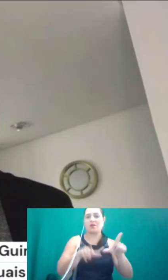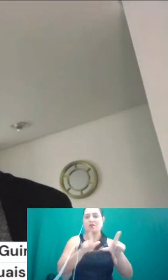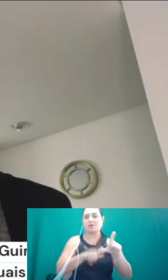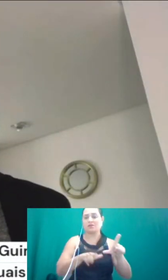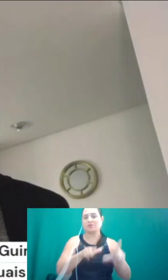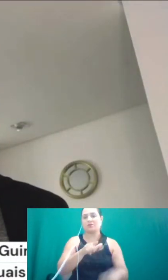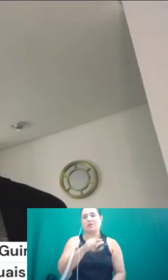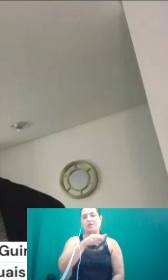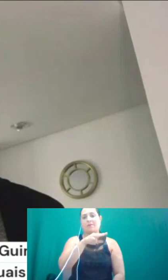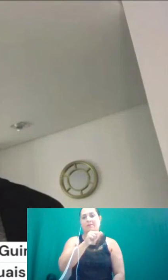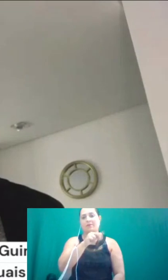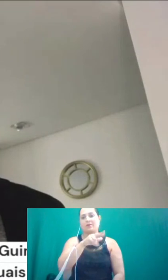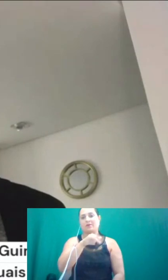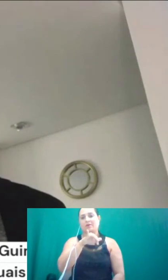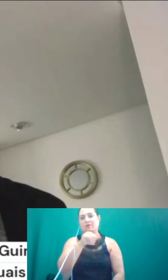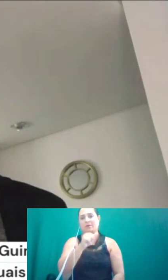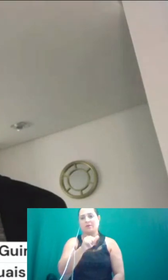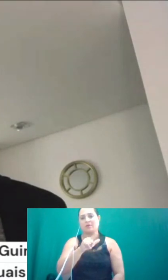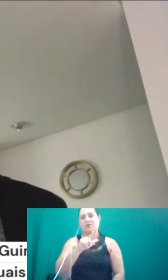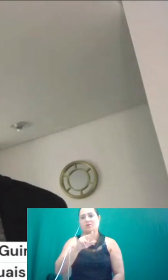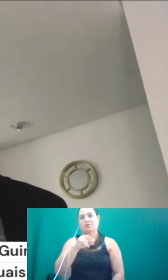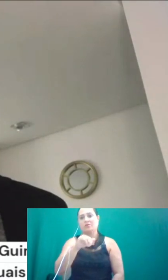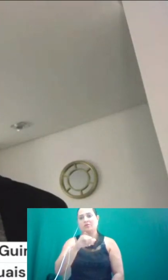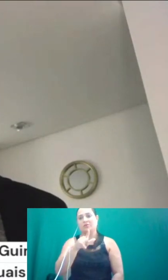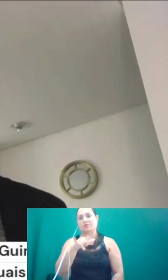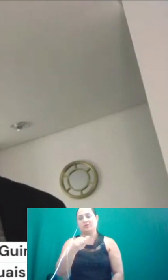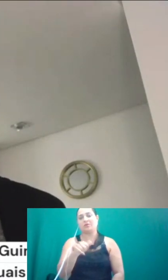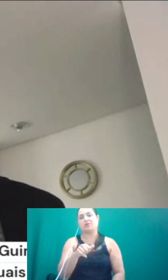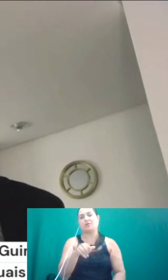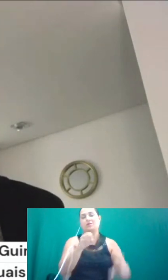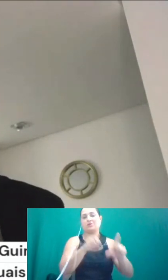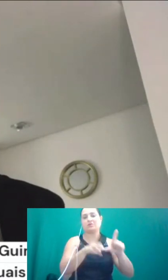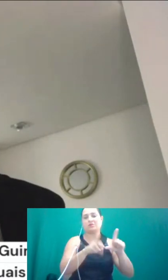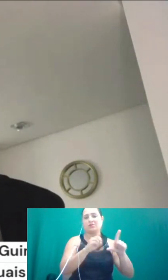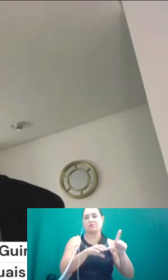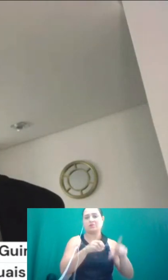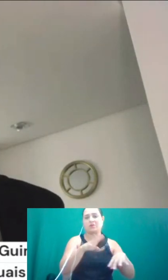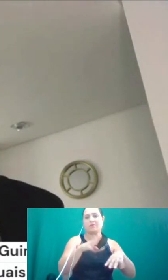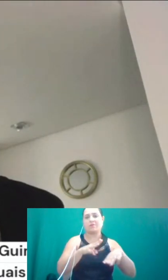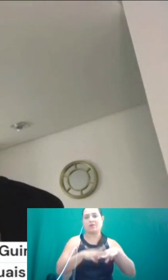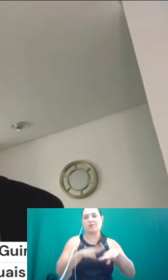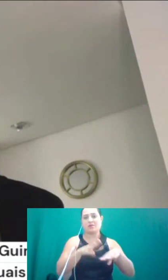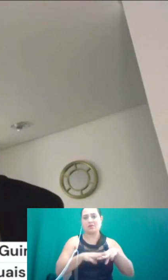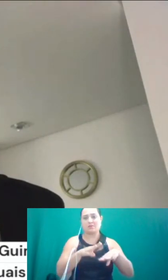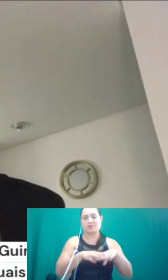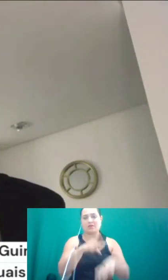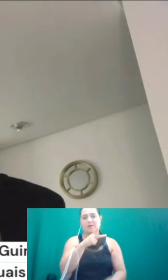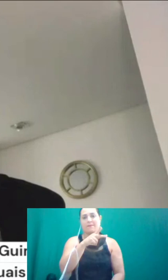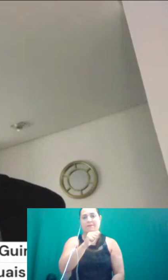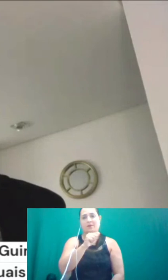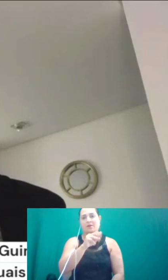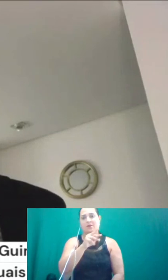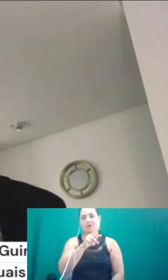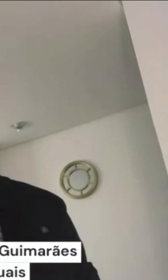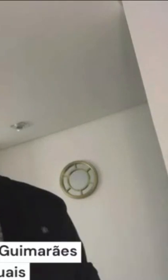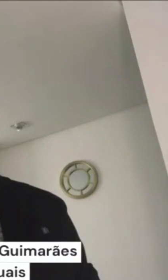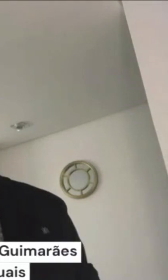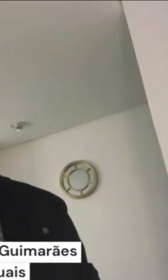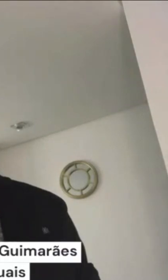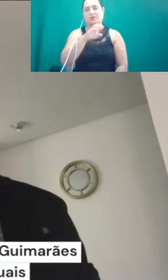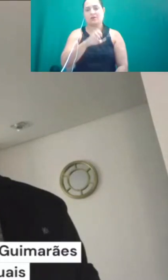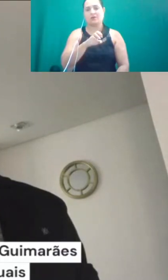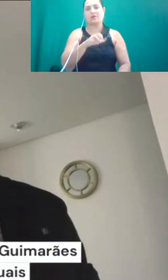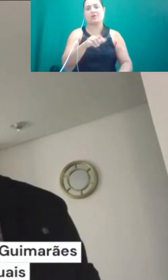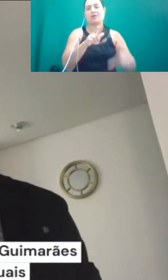Prometo que no exercício de minha profissão e consciente de minhas responsabilidades profissionais, cumprirei e farei cumprir com